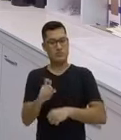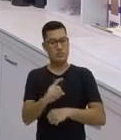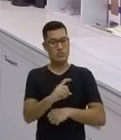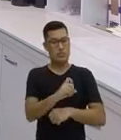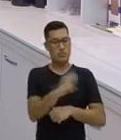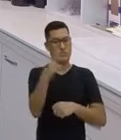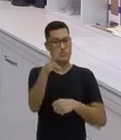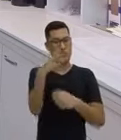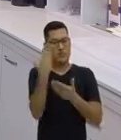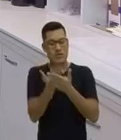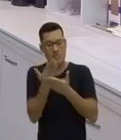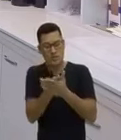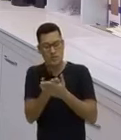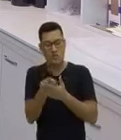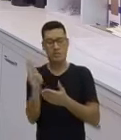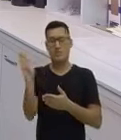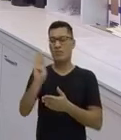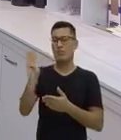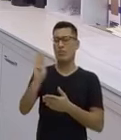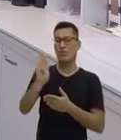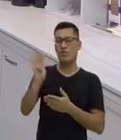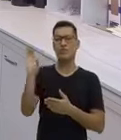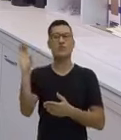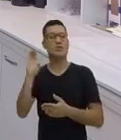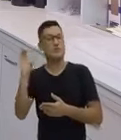de biologia, de ciências,